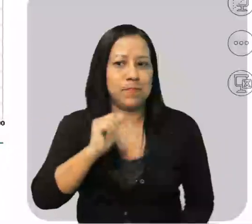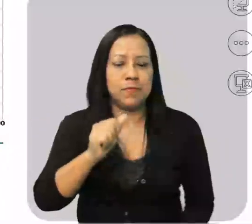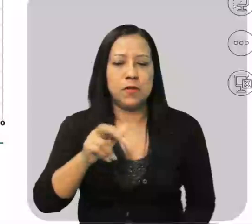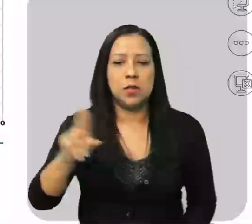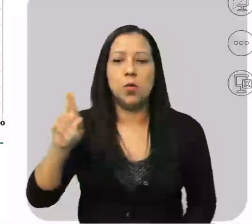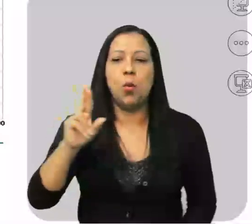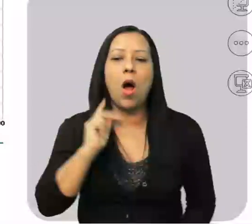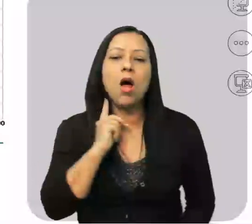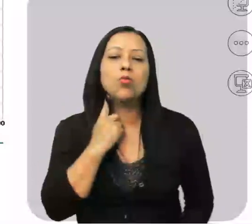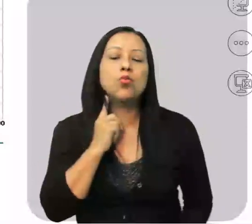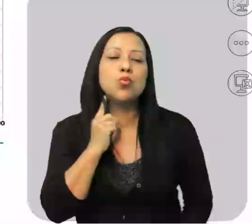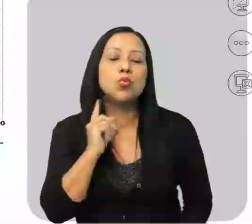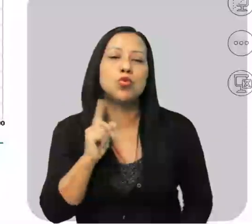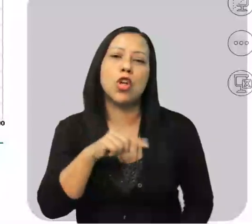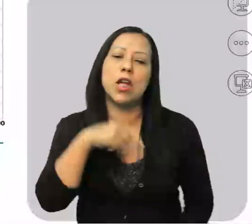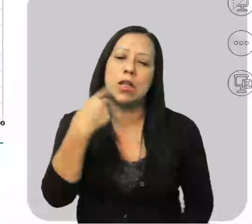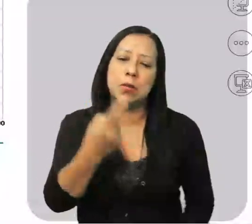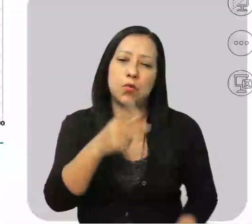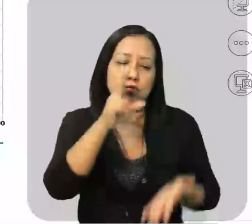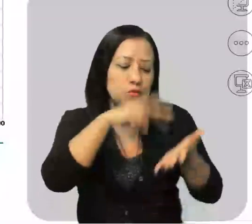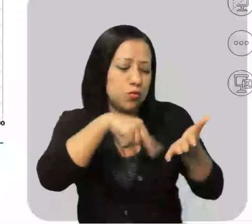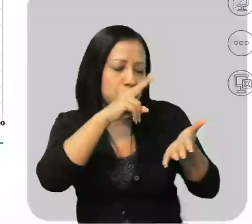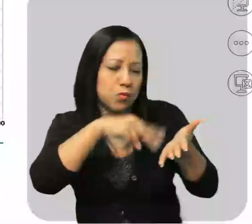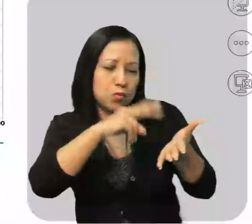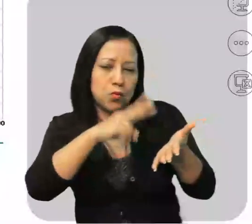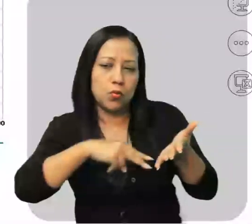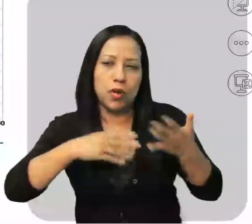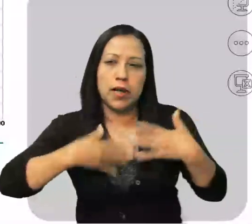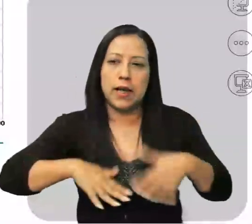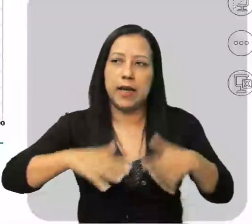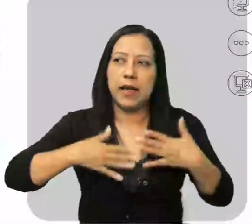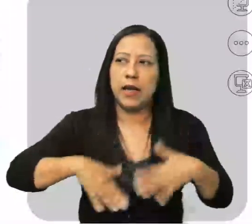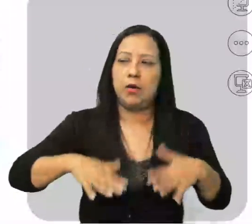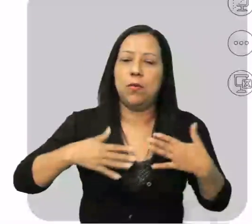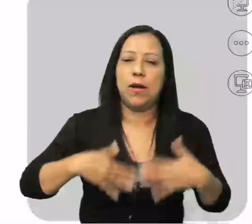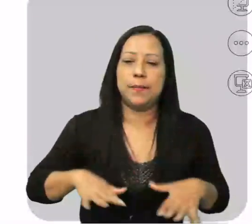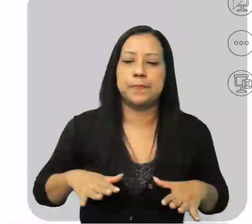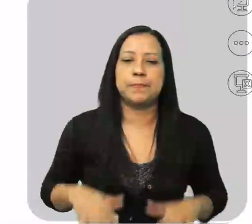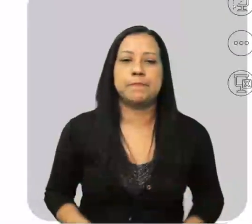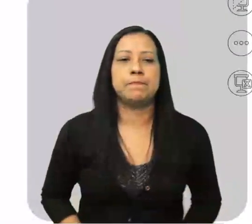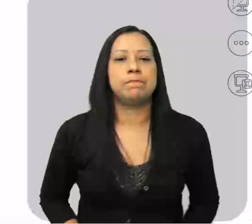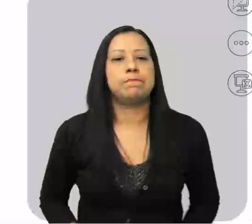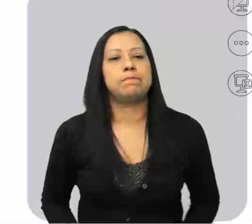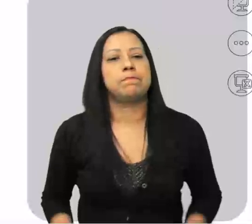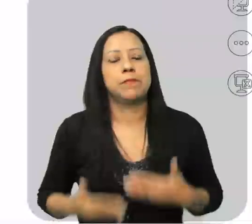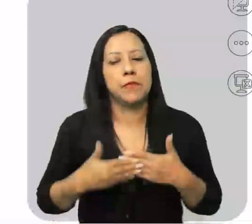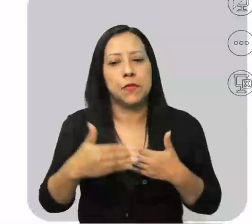cidades que se encontram nessa tabela. Beleza? Depois dá uma olhadinha com calma, vê os